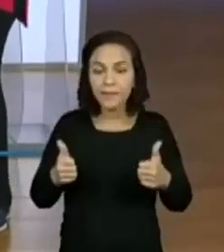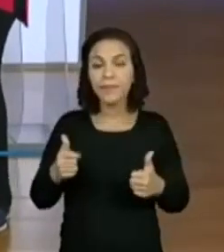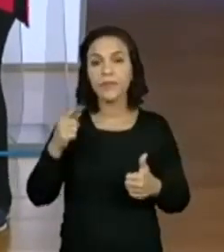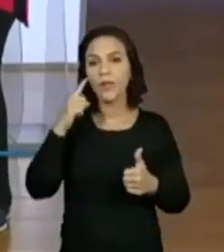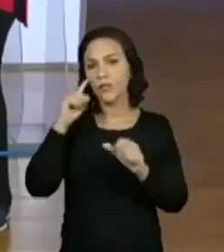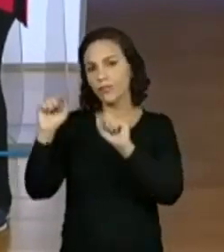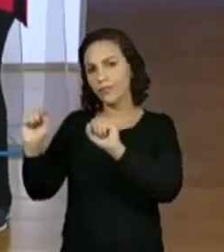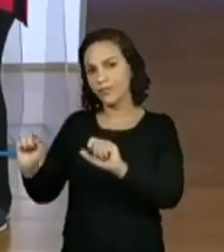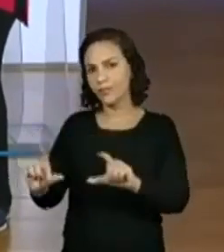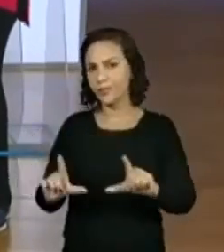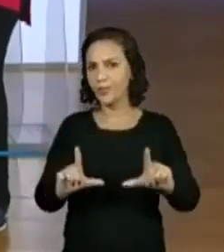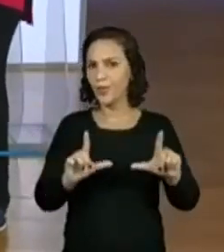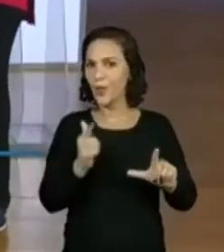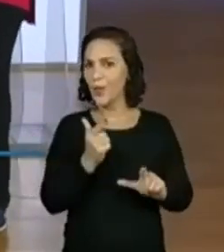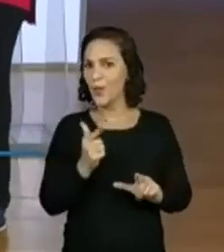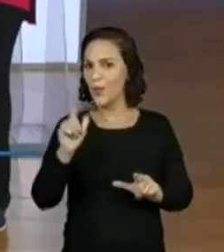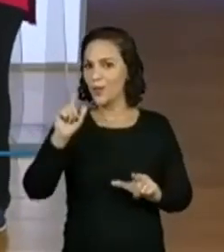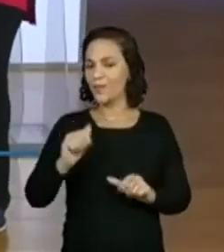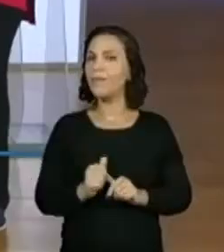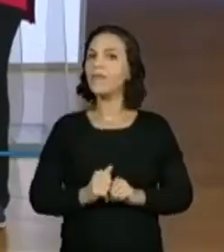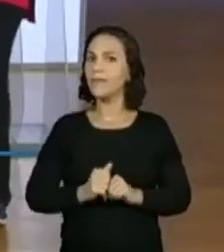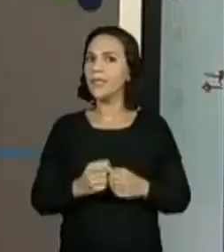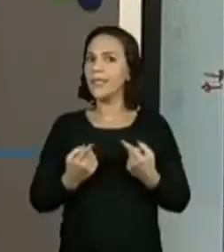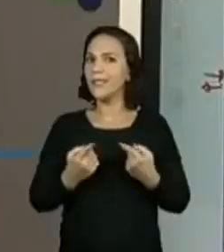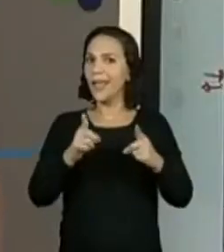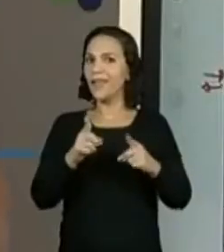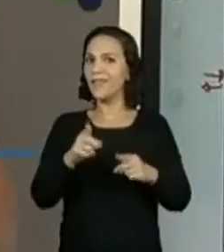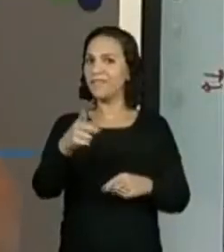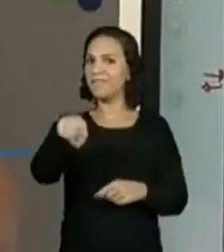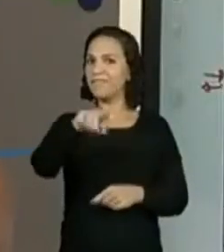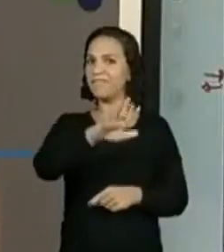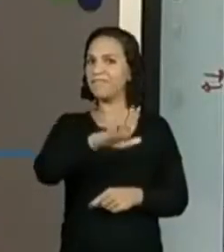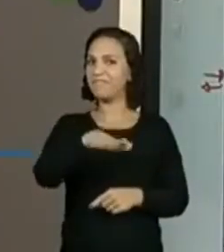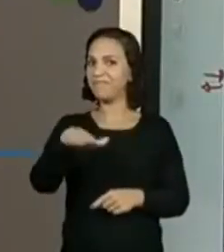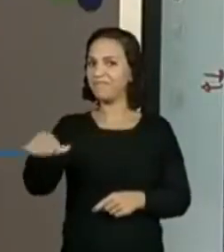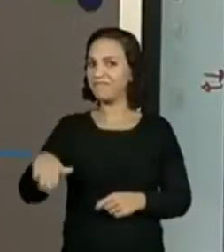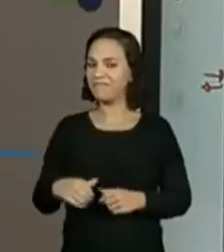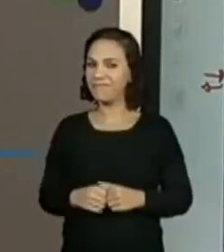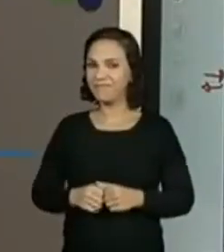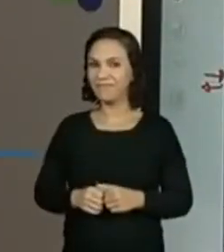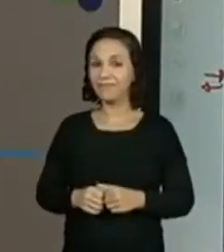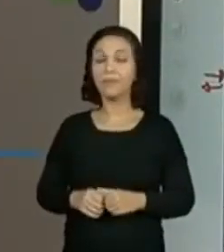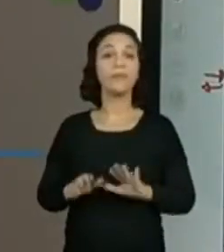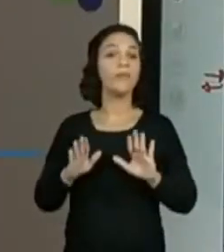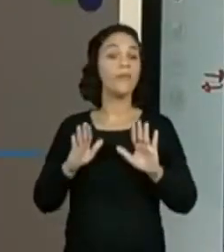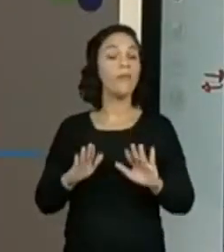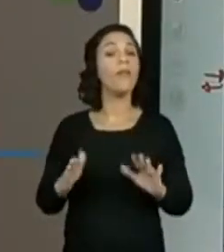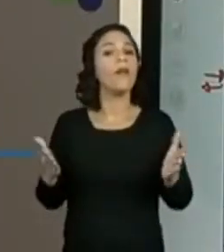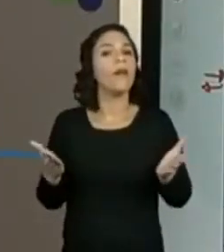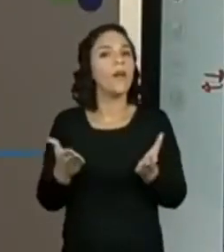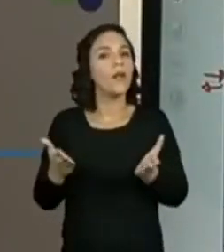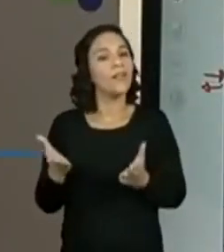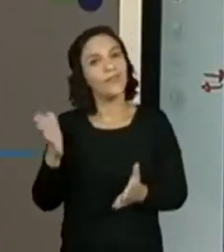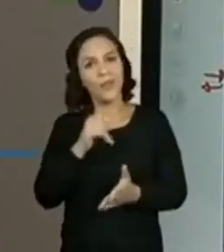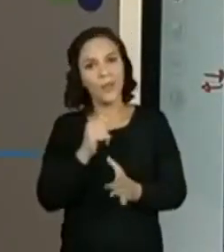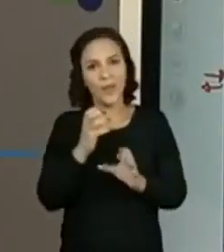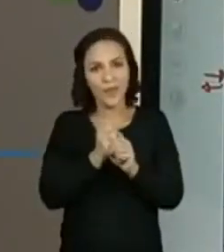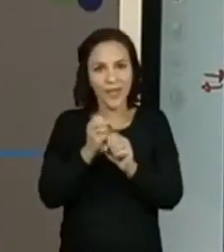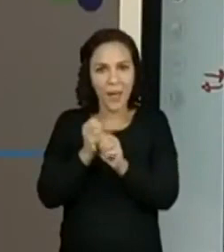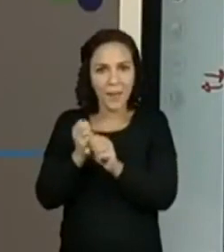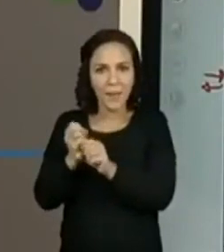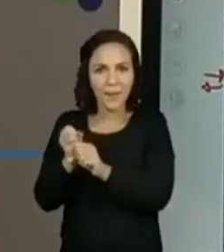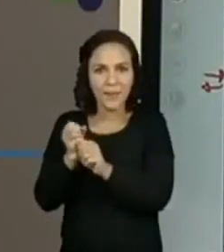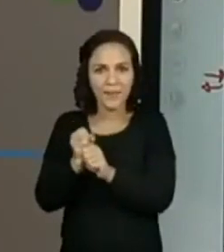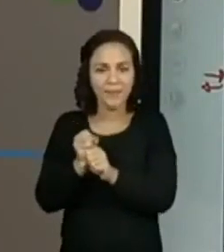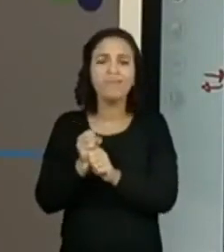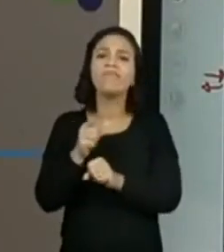slide, professora, porque nós temos já um desafio para vocês, estudantes. É isso mesmo. Nós vamos contar. E sabe, contar é